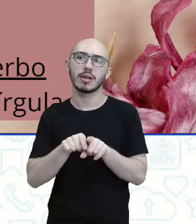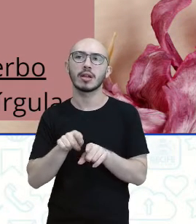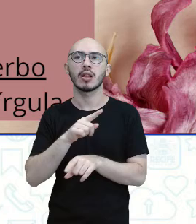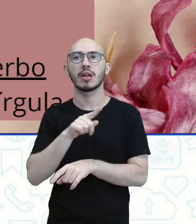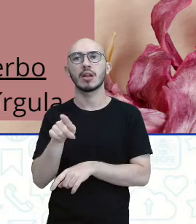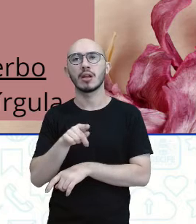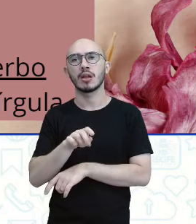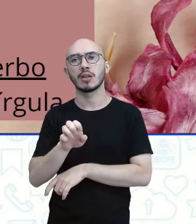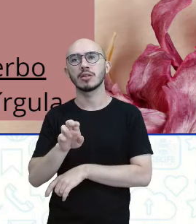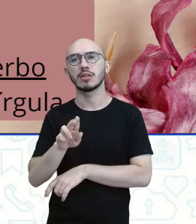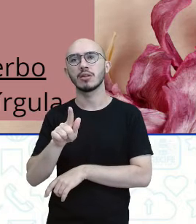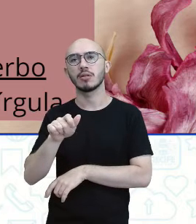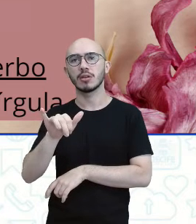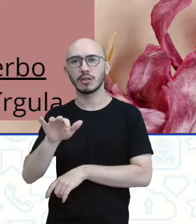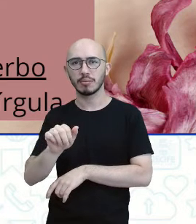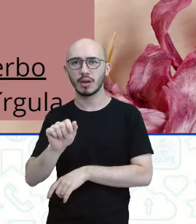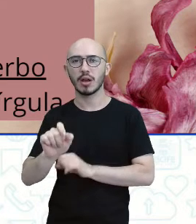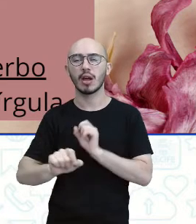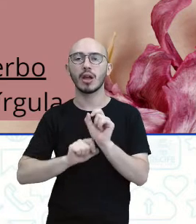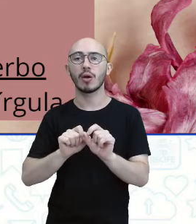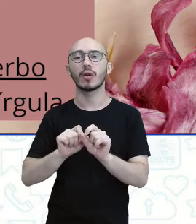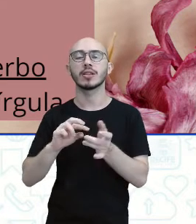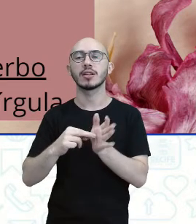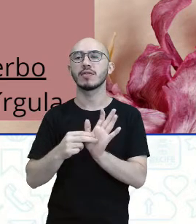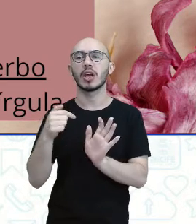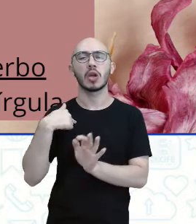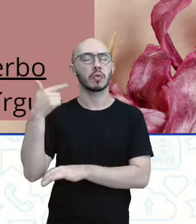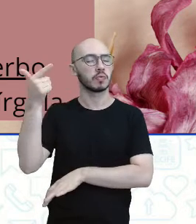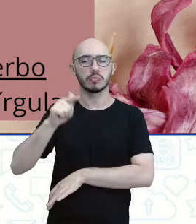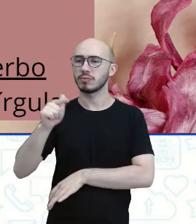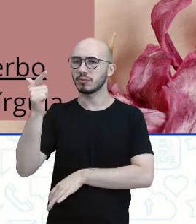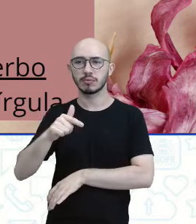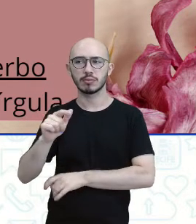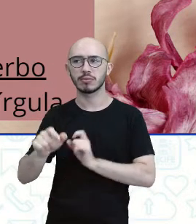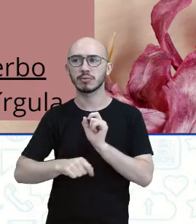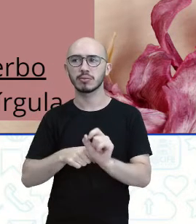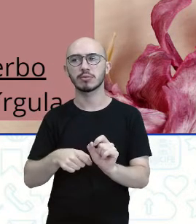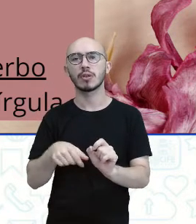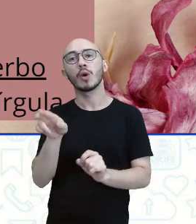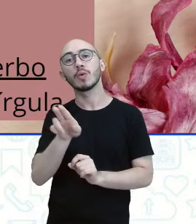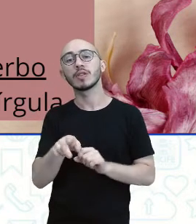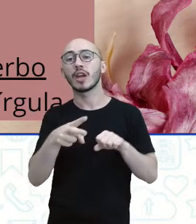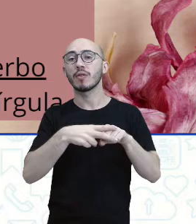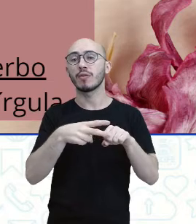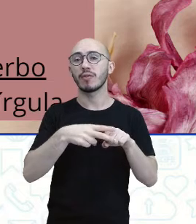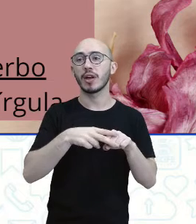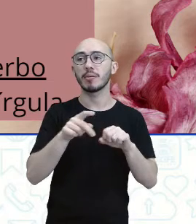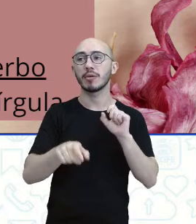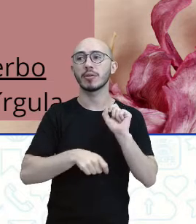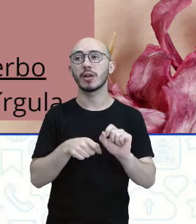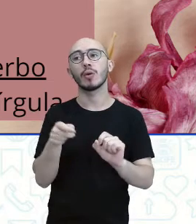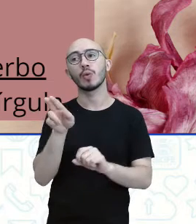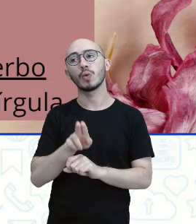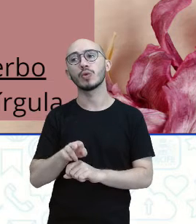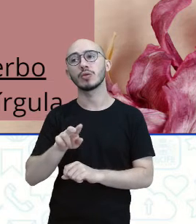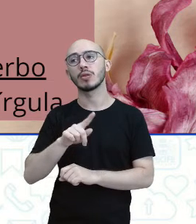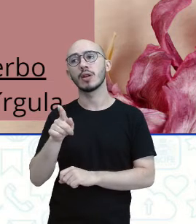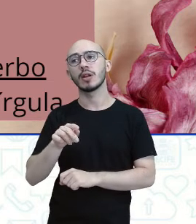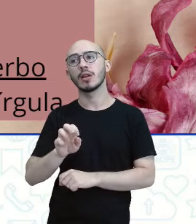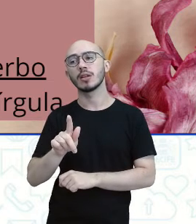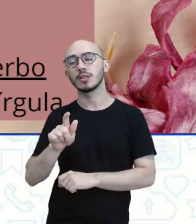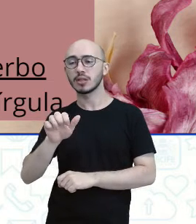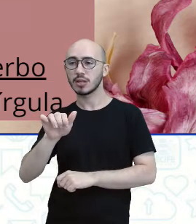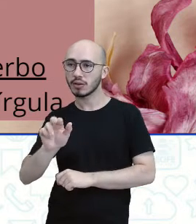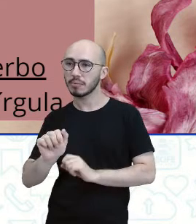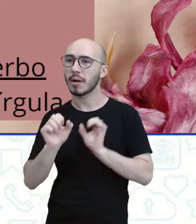não repito. Então, eu usei, por exemplo, um verbo e eu não o repito. Eu faço uma zeugma, eu marco uma zeugma, e essa